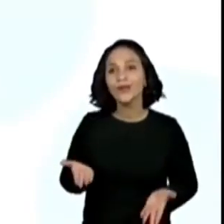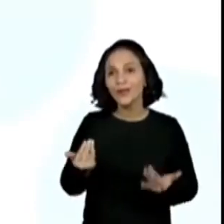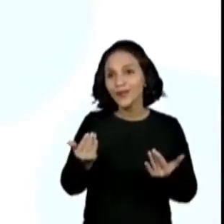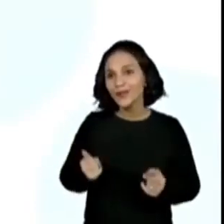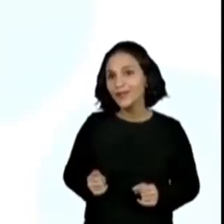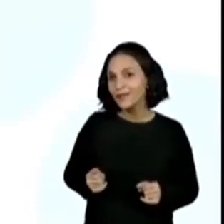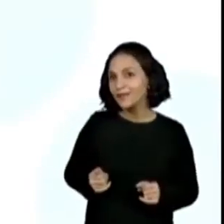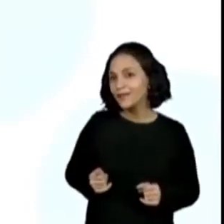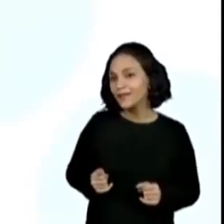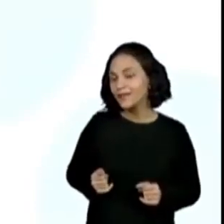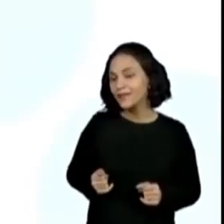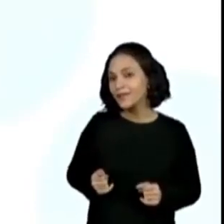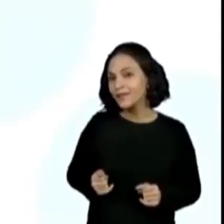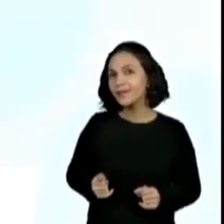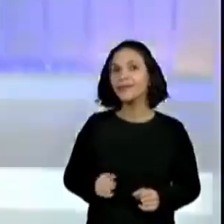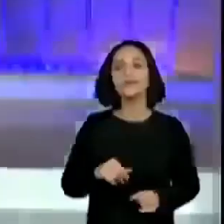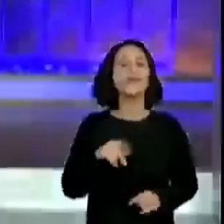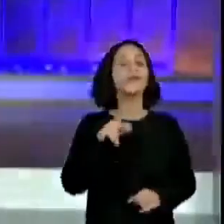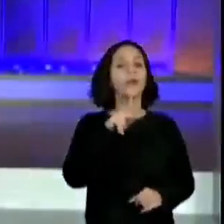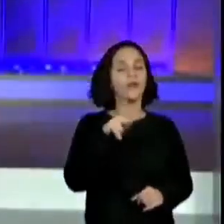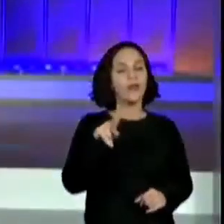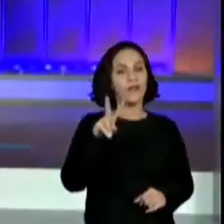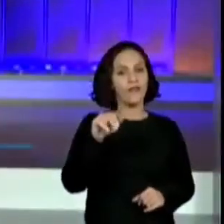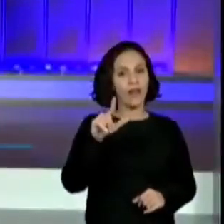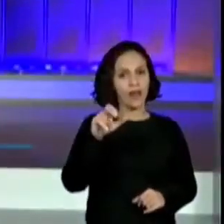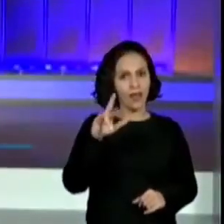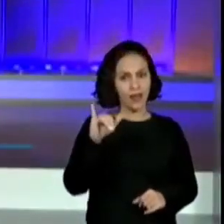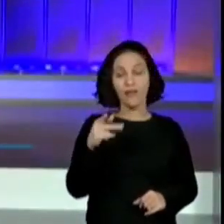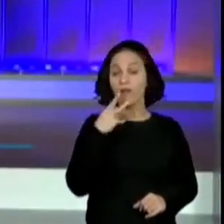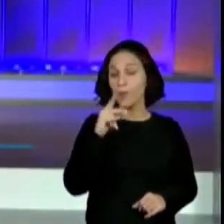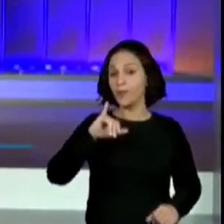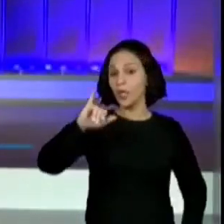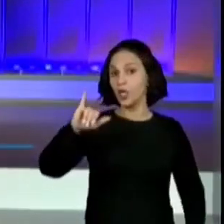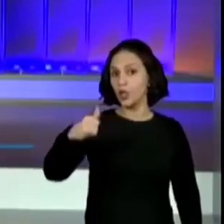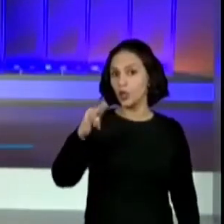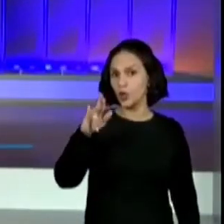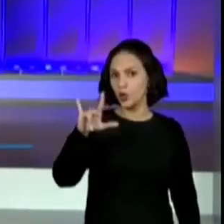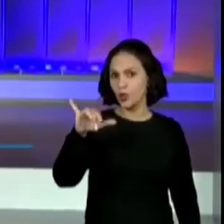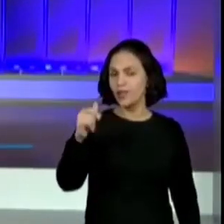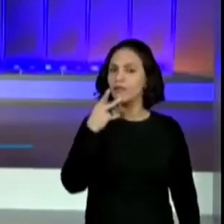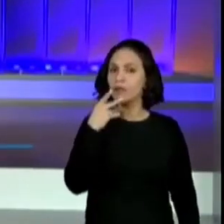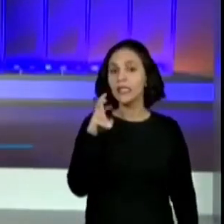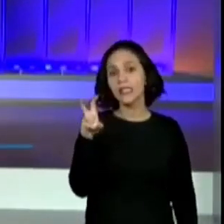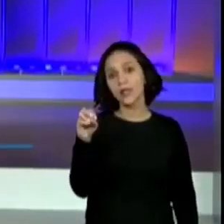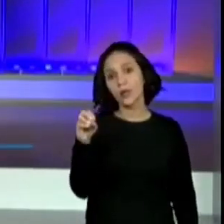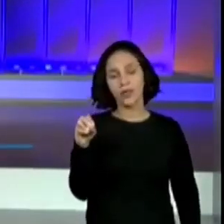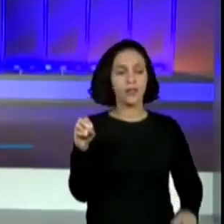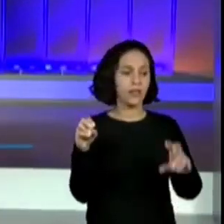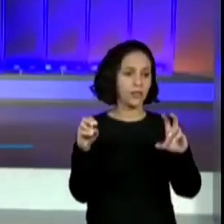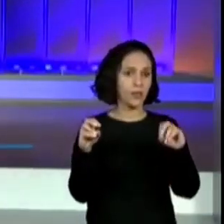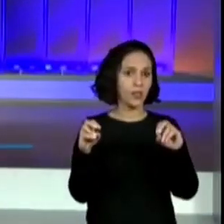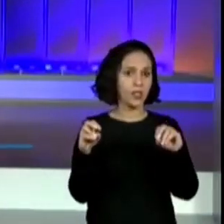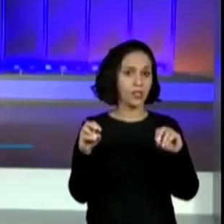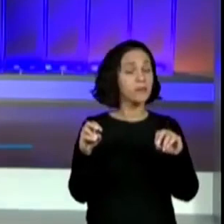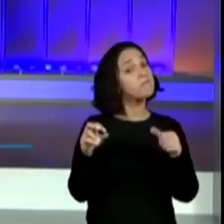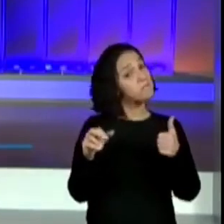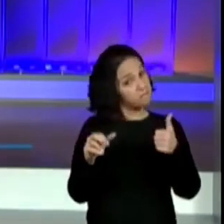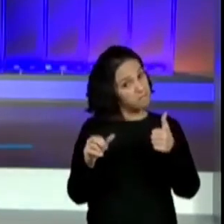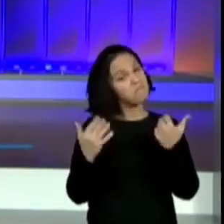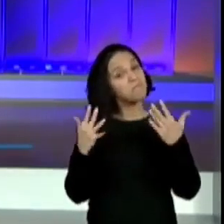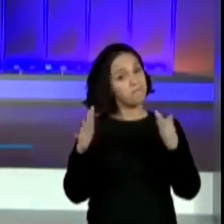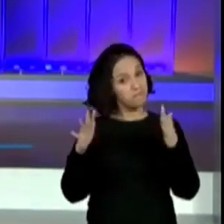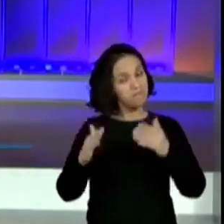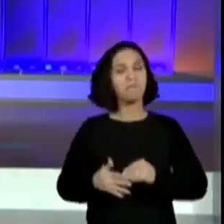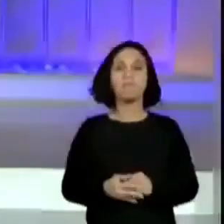nome do aluno professora Valéria falou que a aluna Júlia disse 50 + 50 muito